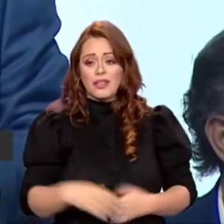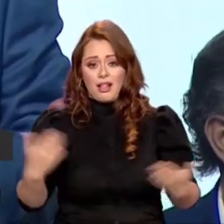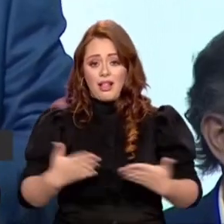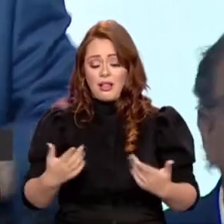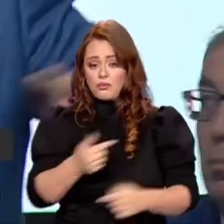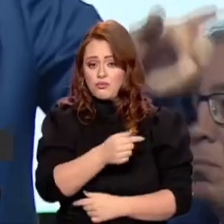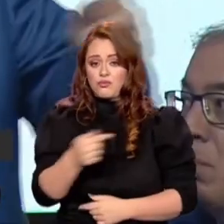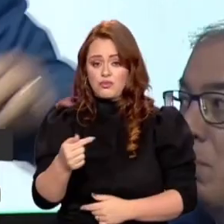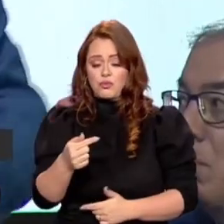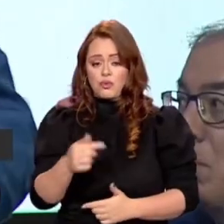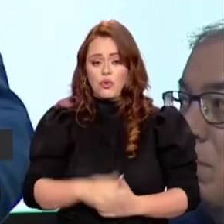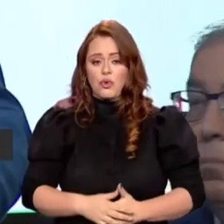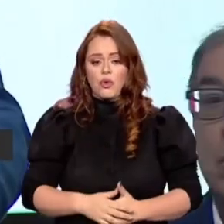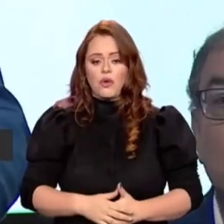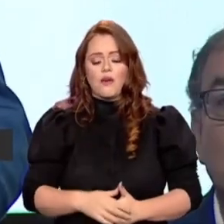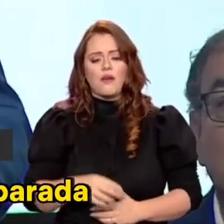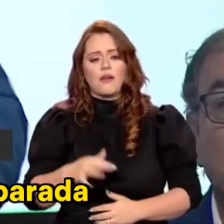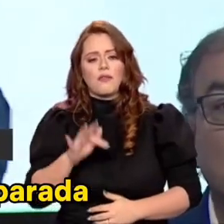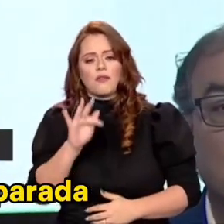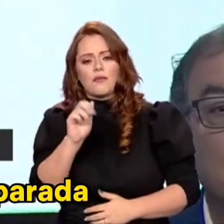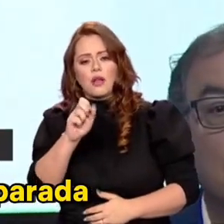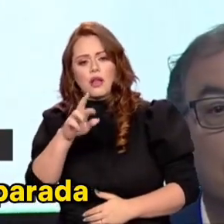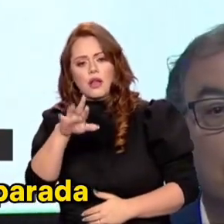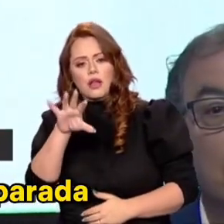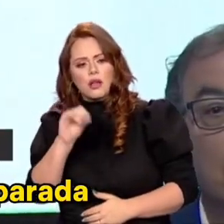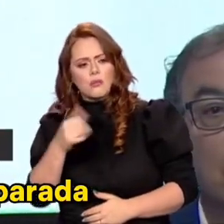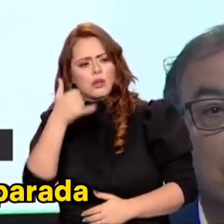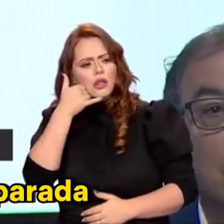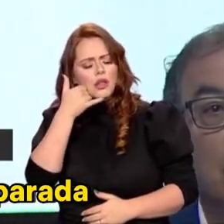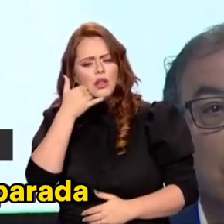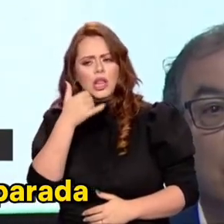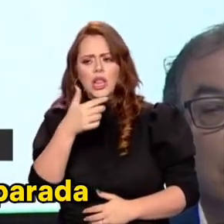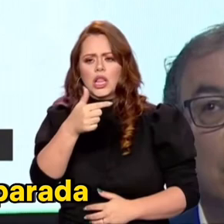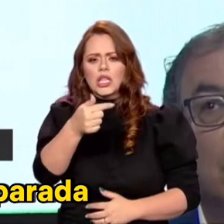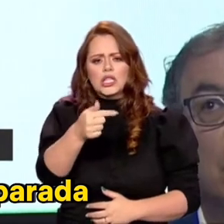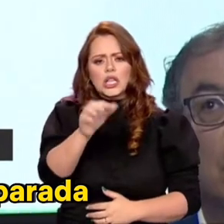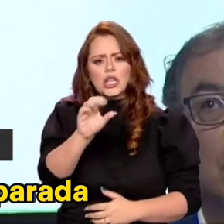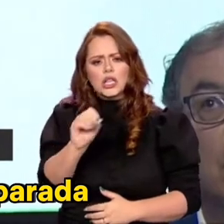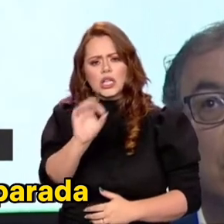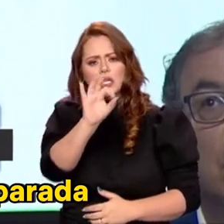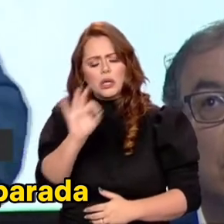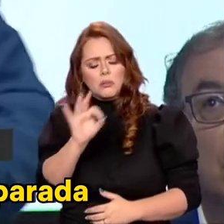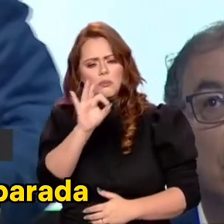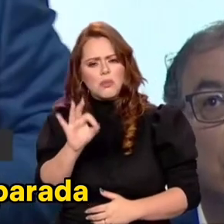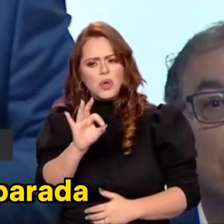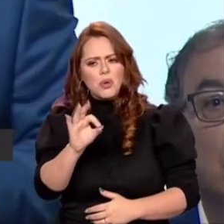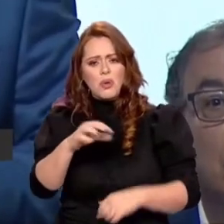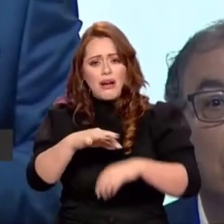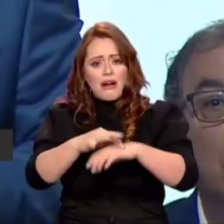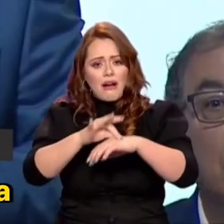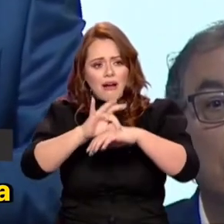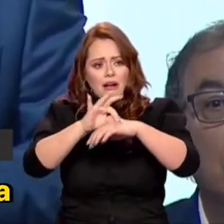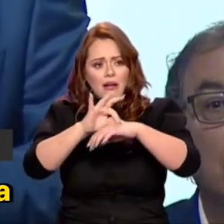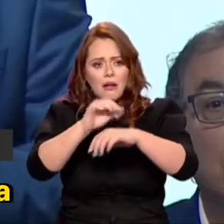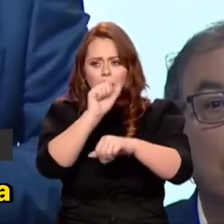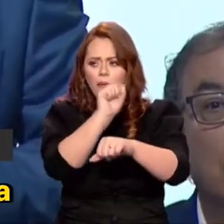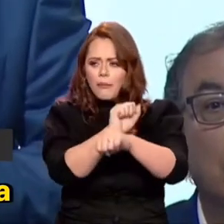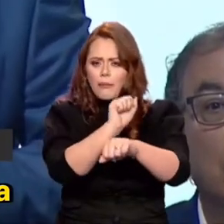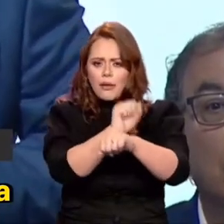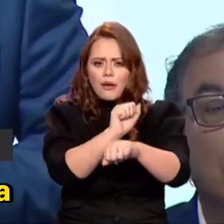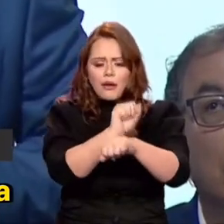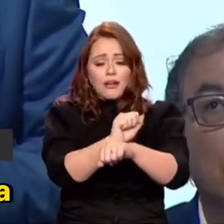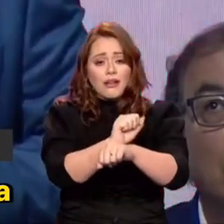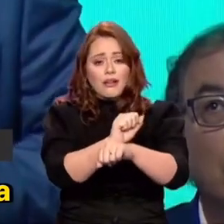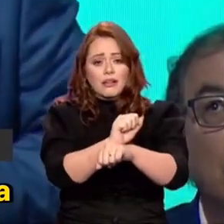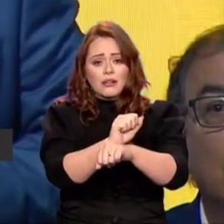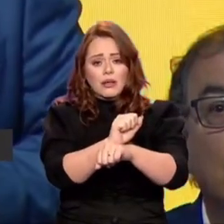mesmo, o Fávaro me liga, nós estamos com 70 mil toneladas de carne parada dentro de contêiner